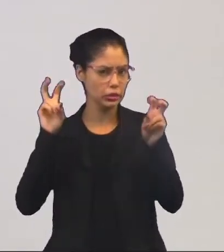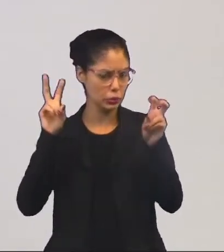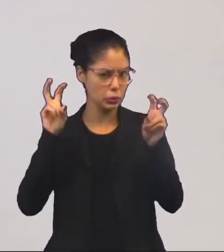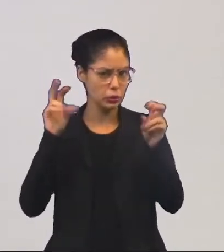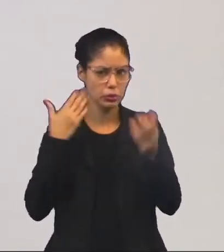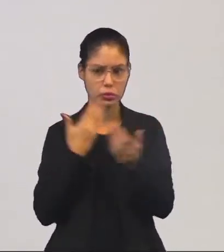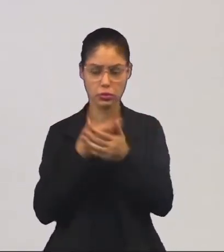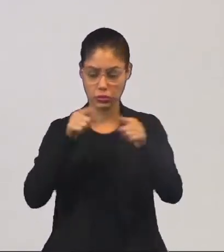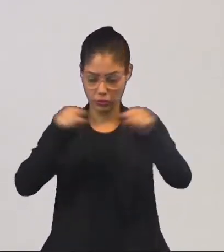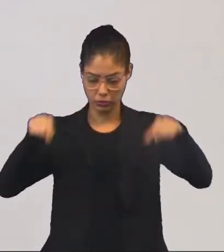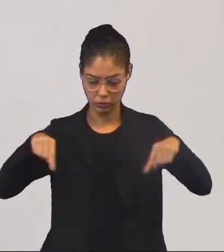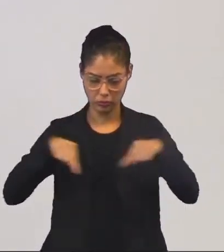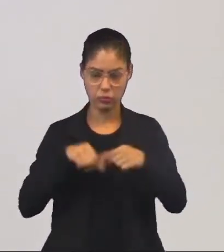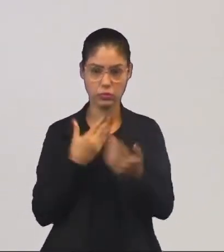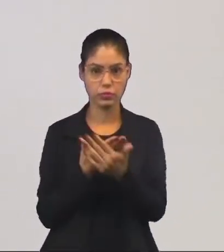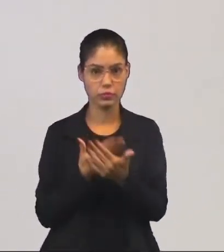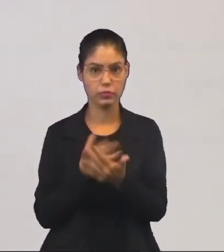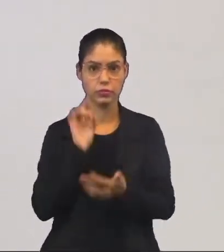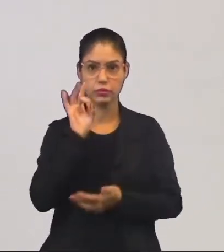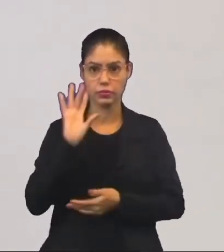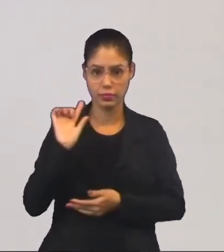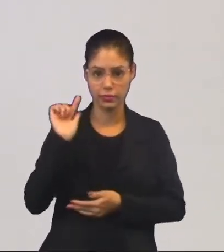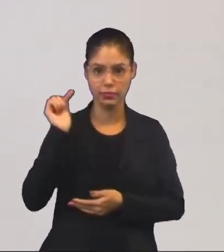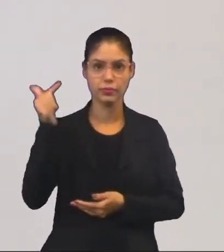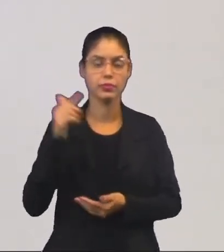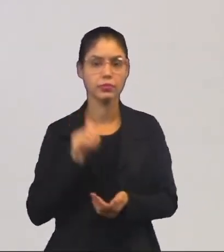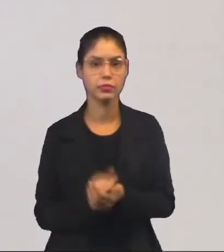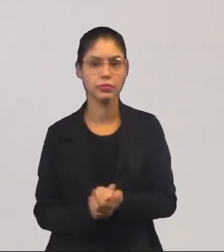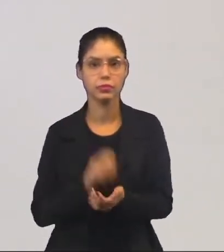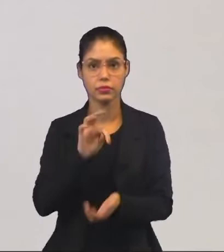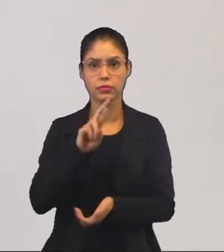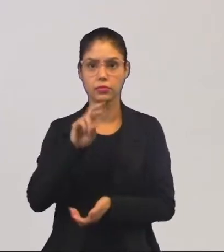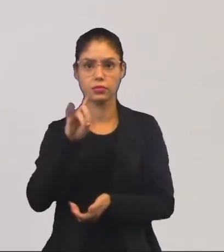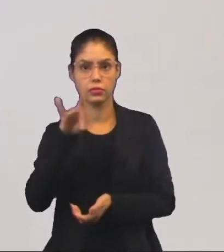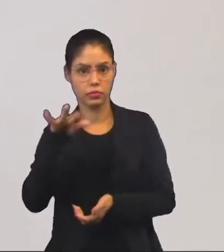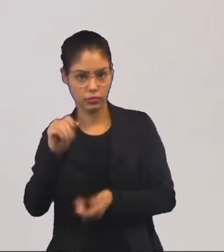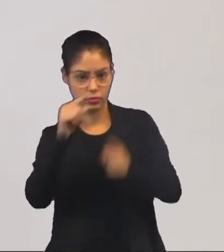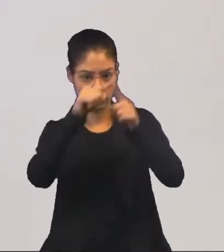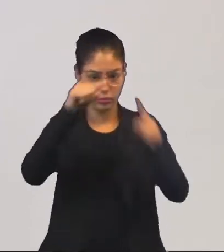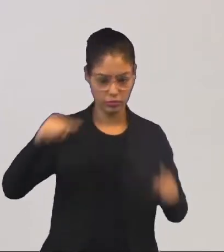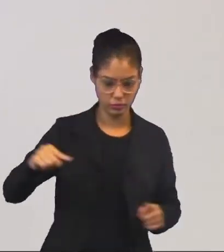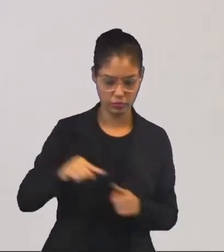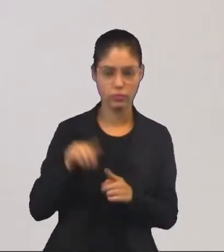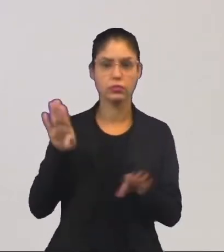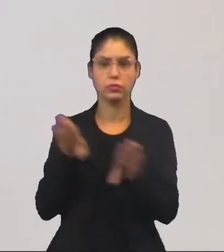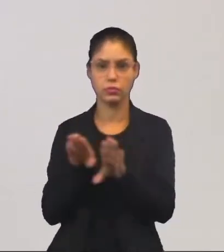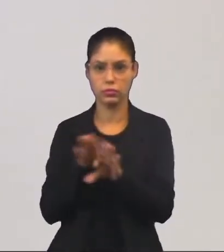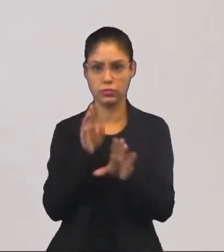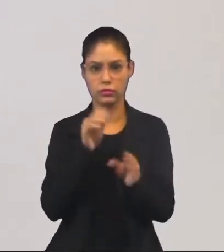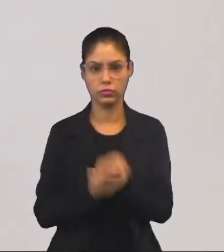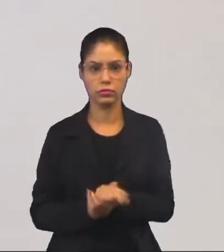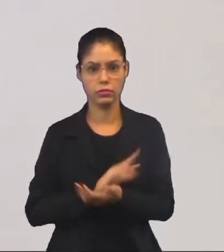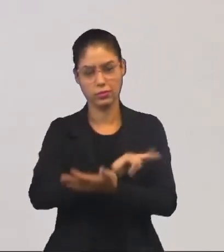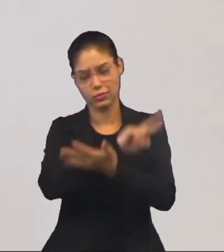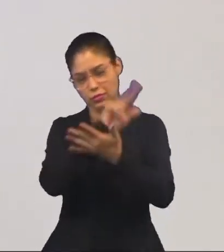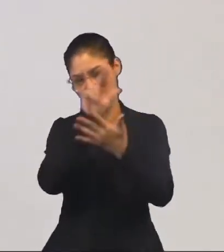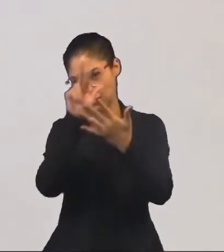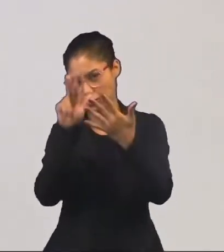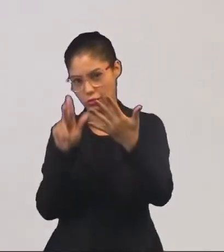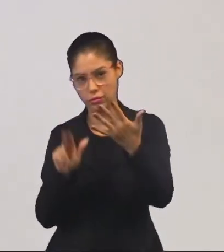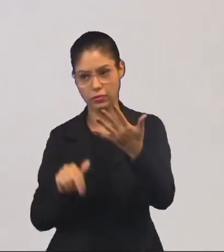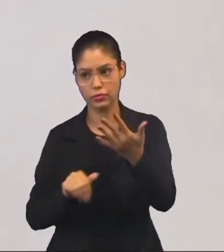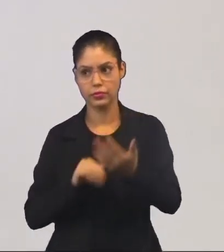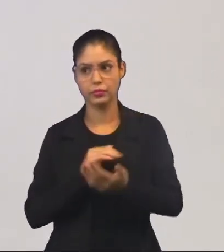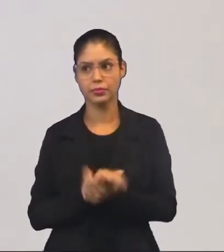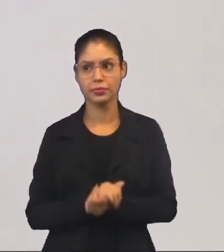de sala de aula, ou só aquele assunto de trigonometria. Não, as matrizes elas se destacam para